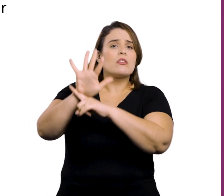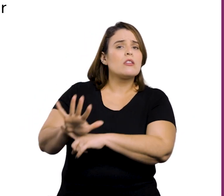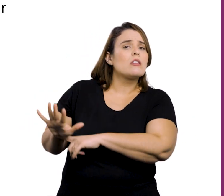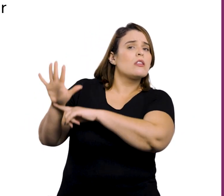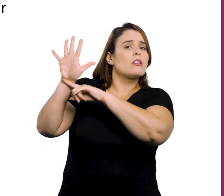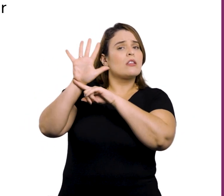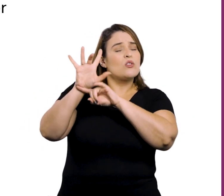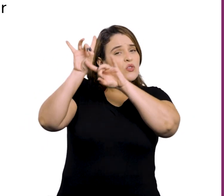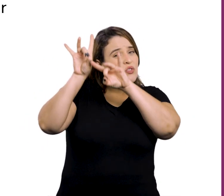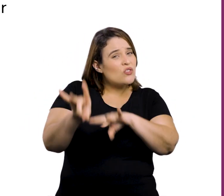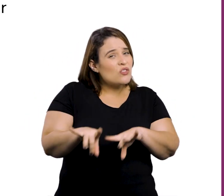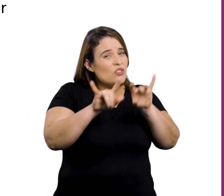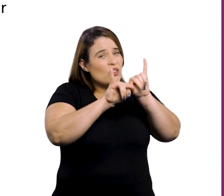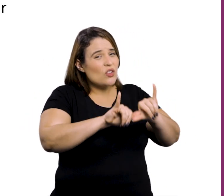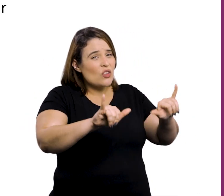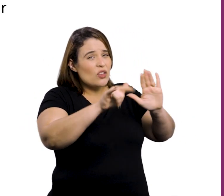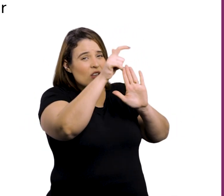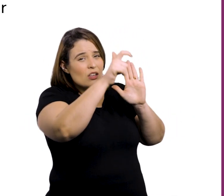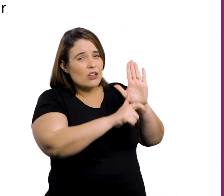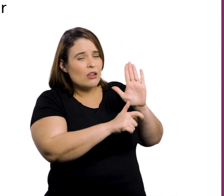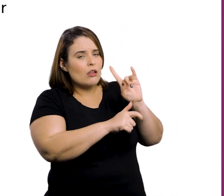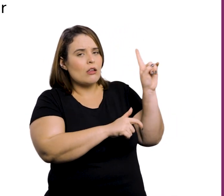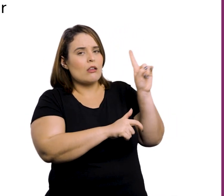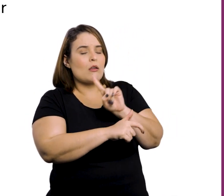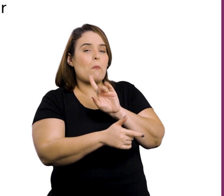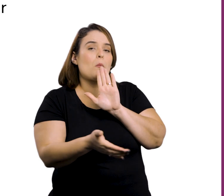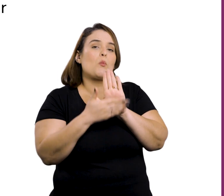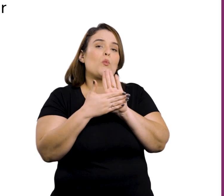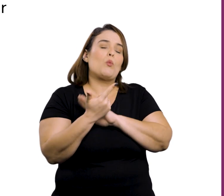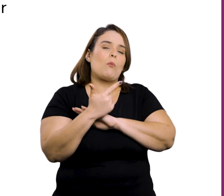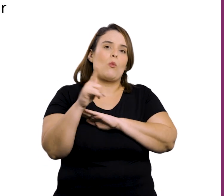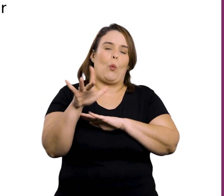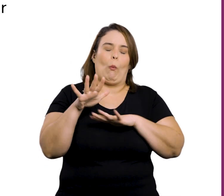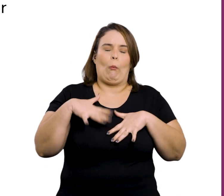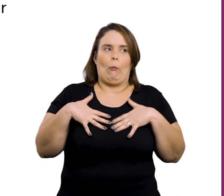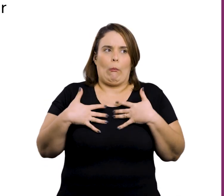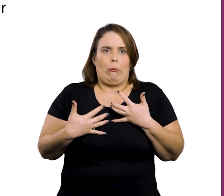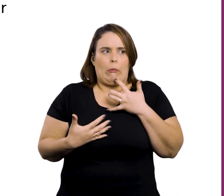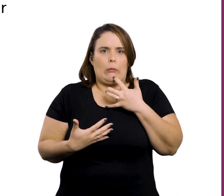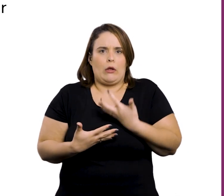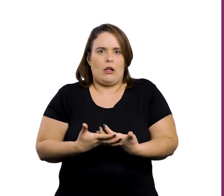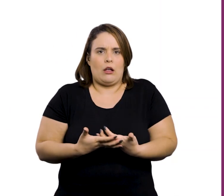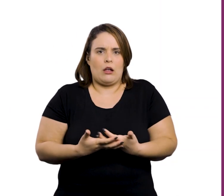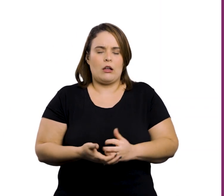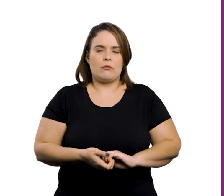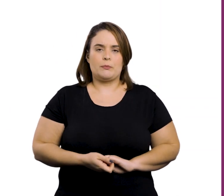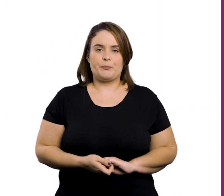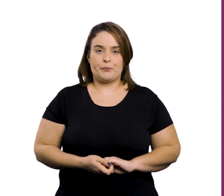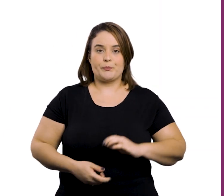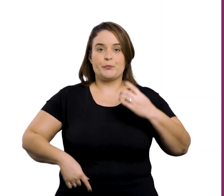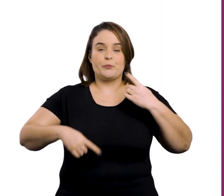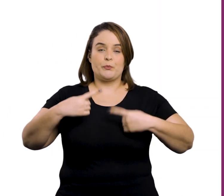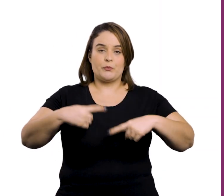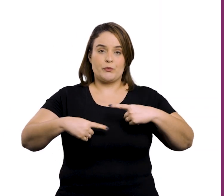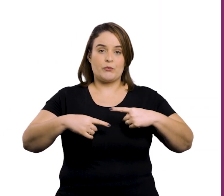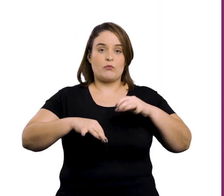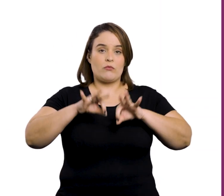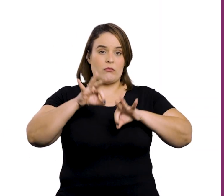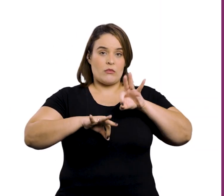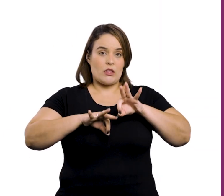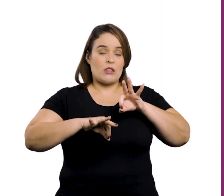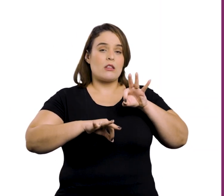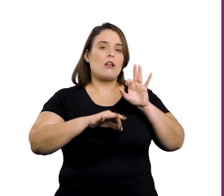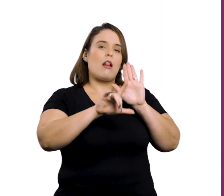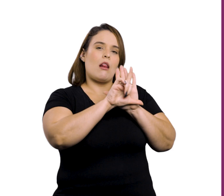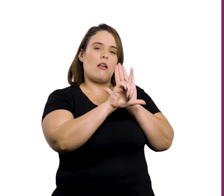federais que vão além dos cartazes. Trazem outras propostas assustadoras. Um projeto de lei de